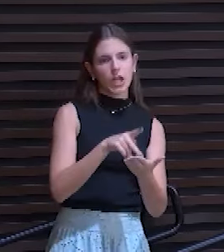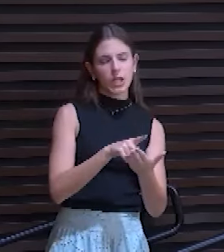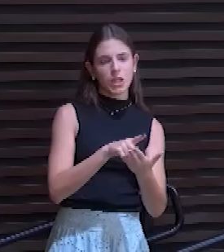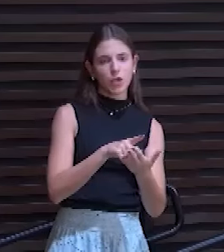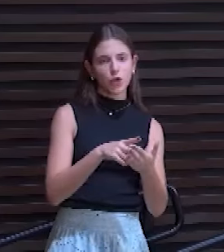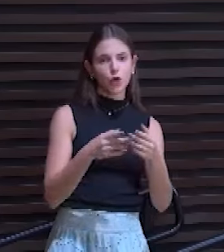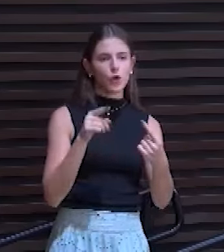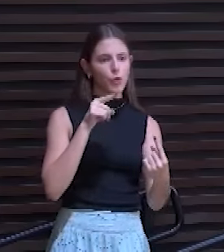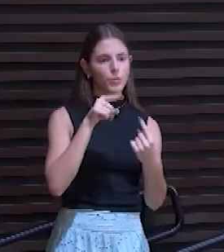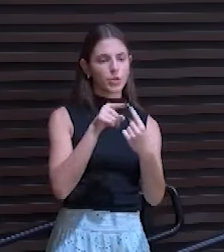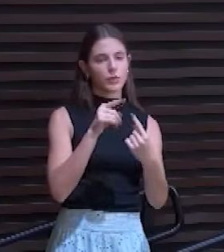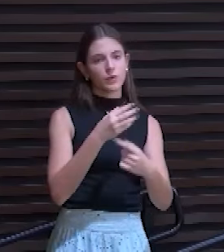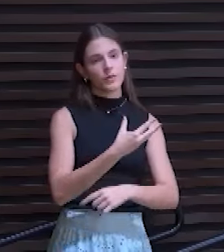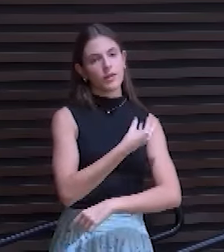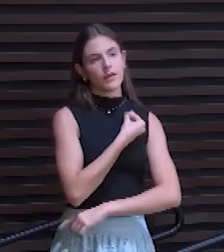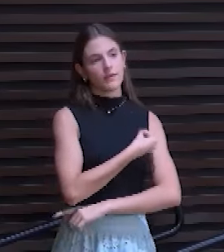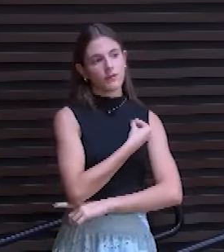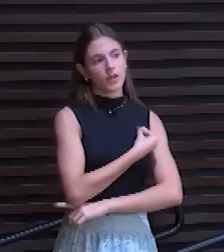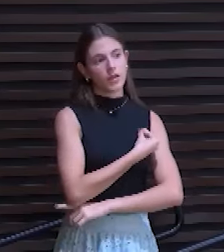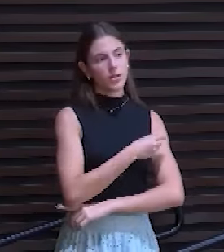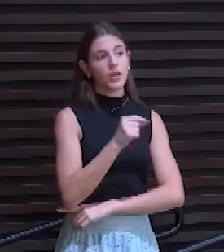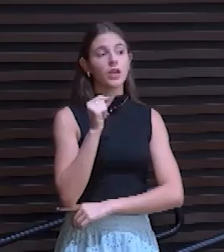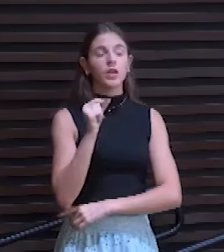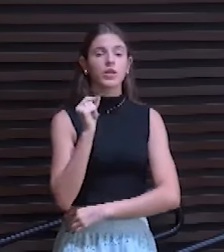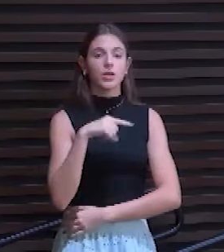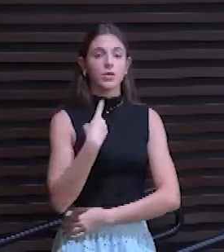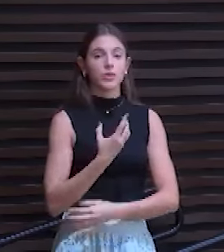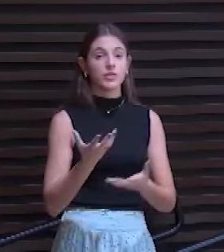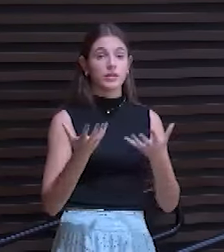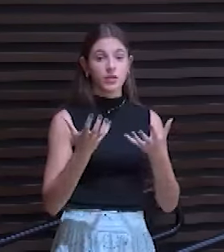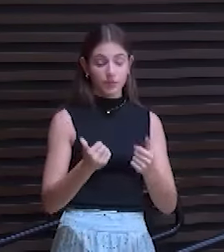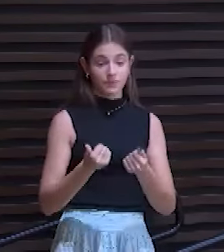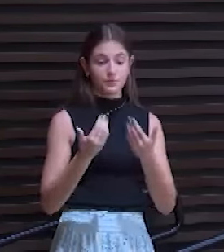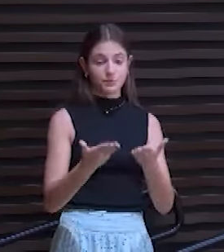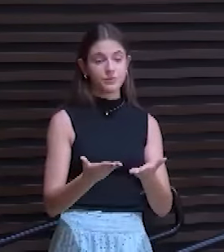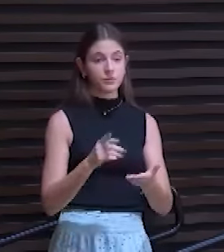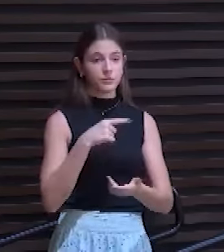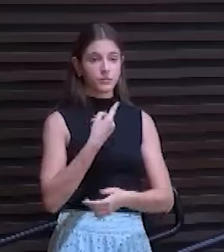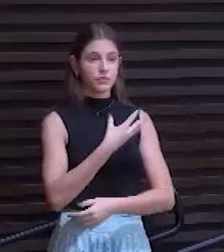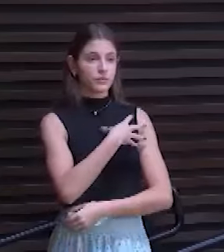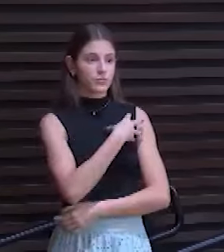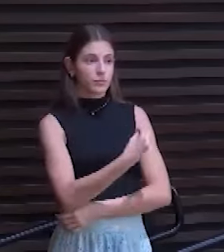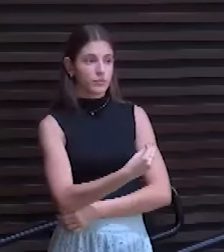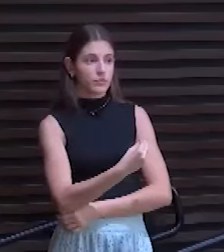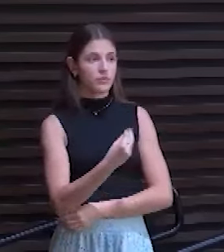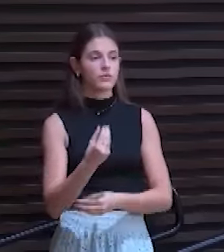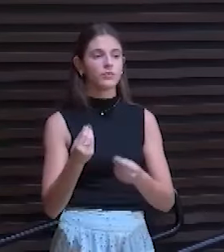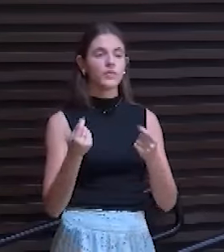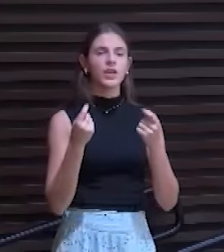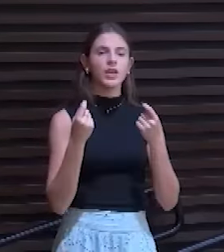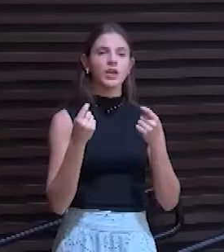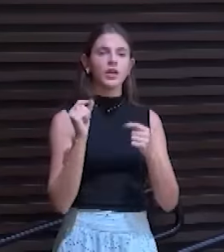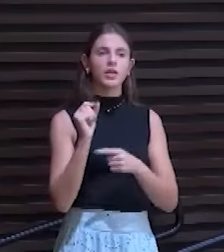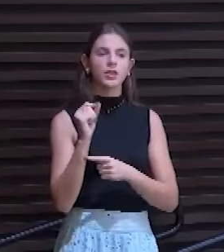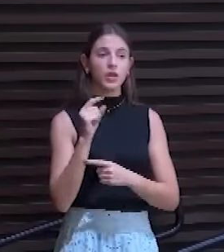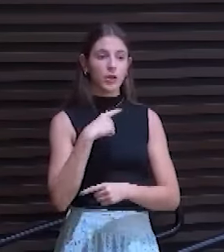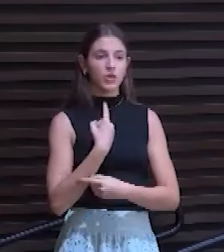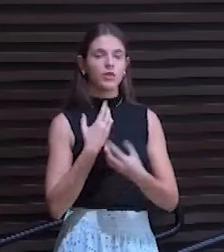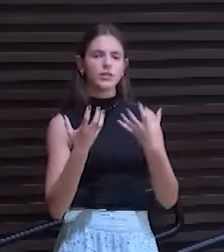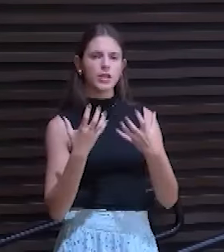O que nós estamos querendo deixar para os nossos filhos? O que nós estamos querendo construir hoje? Um